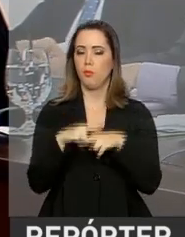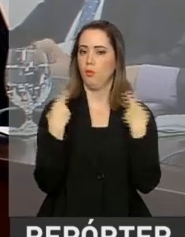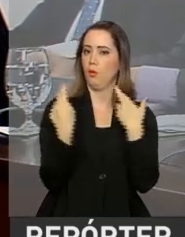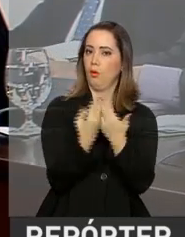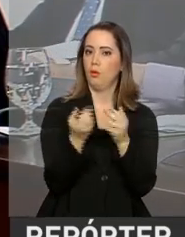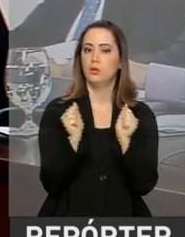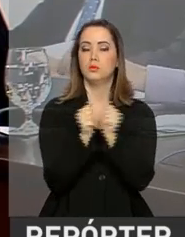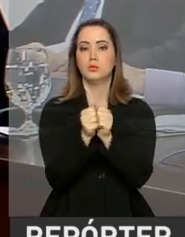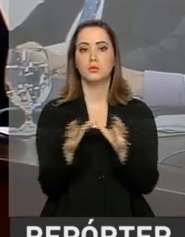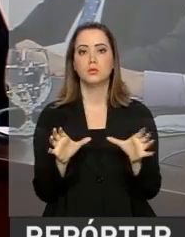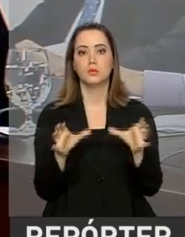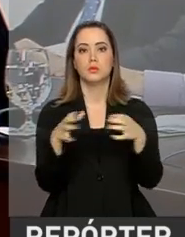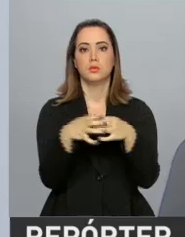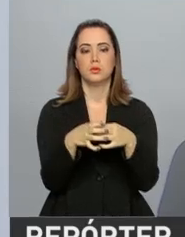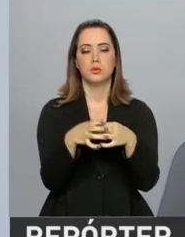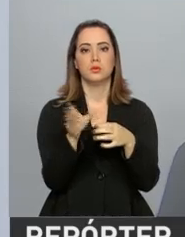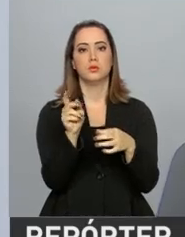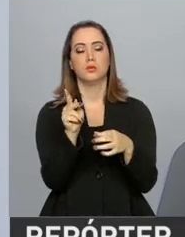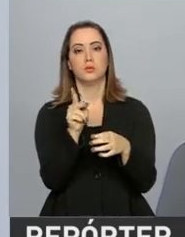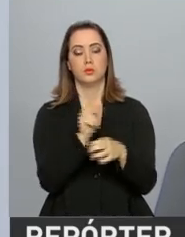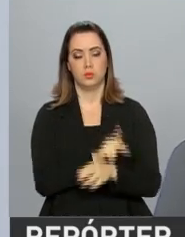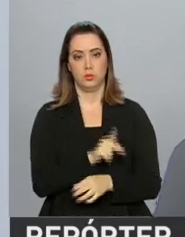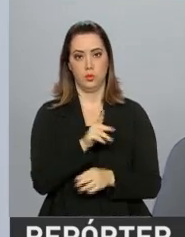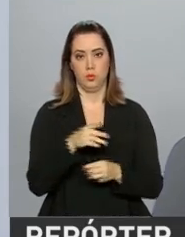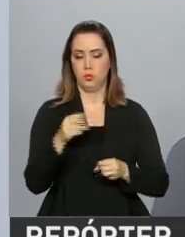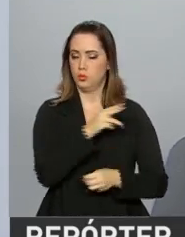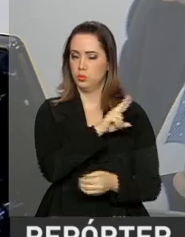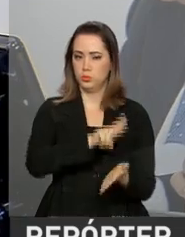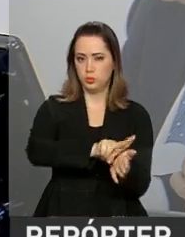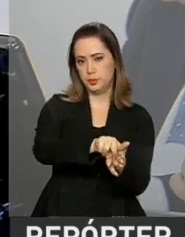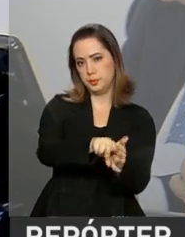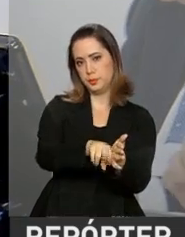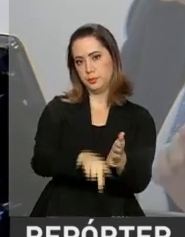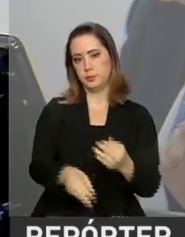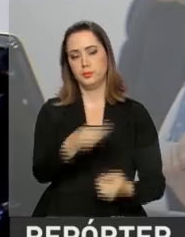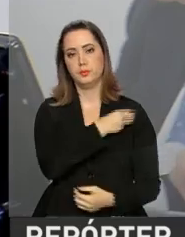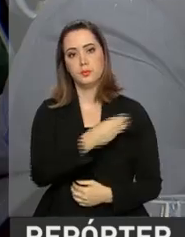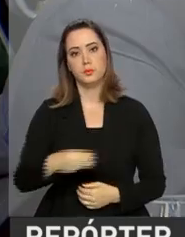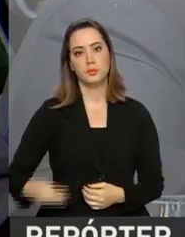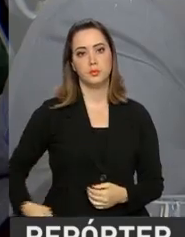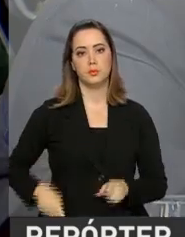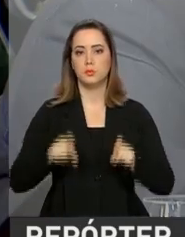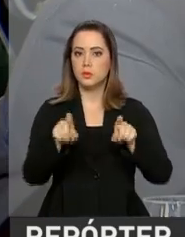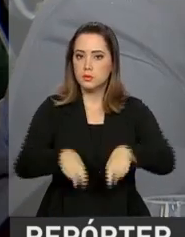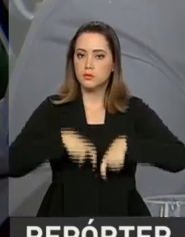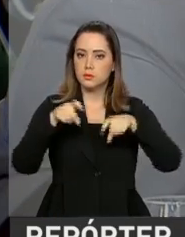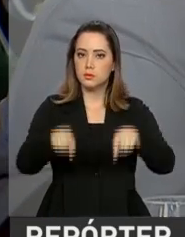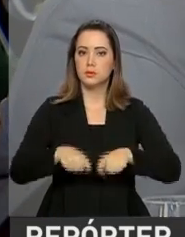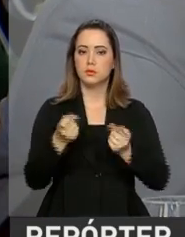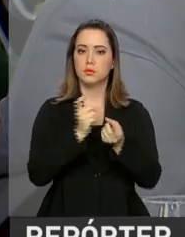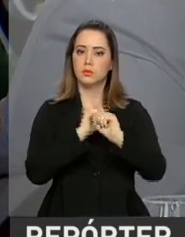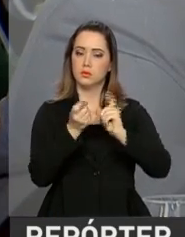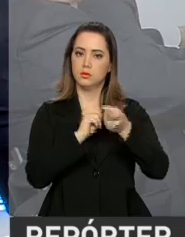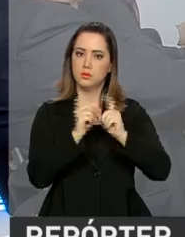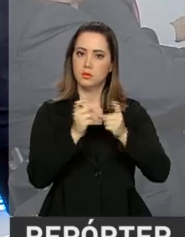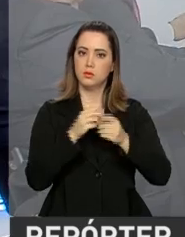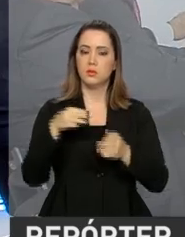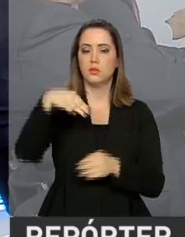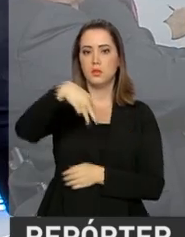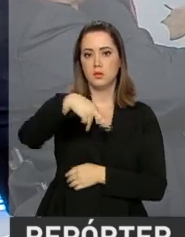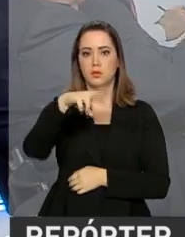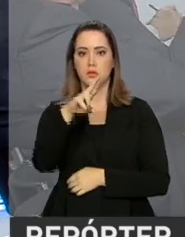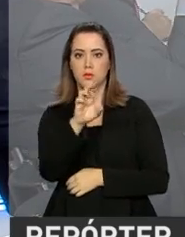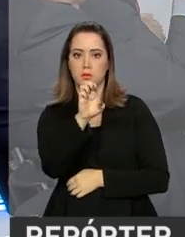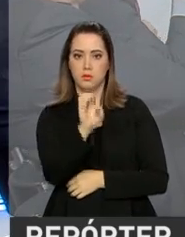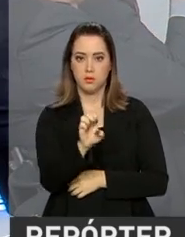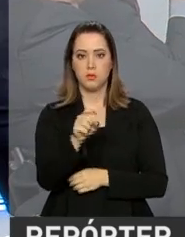núcleo econômico do governo, que inclui os ministérios da Fazenda, da Agricultura e das Relações Exteriores. setores. Eles